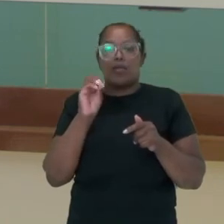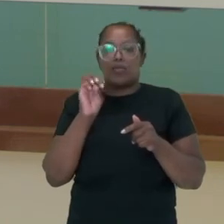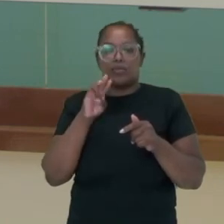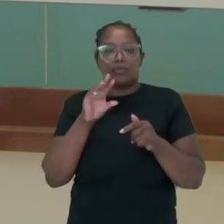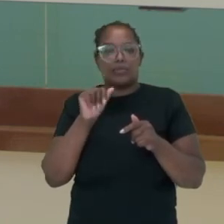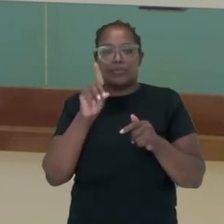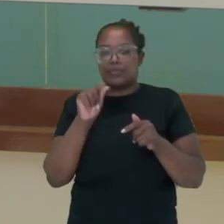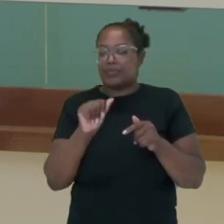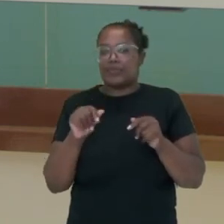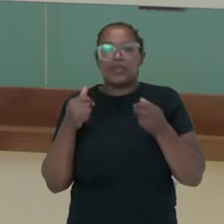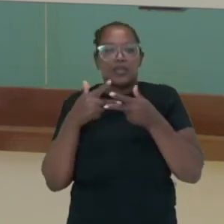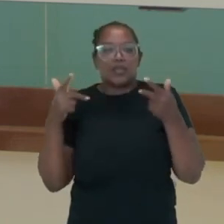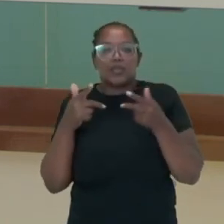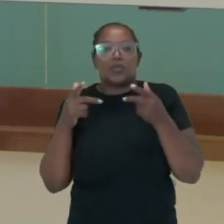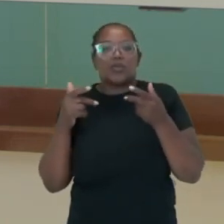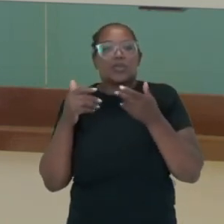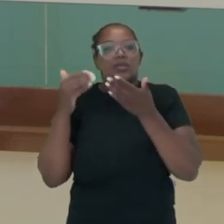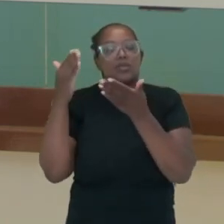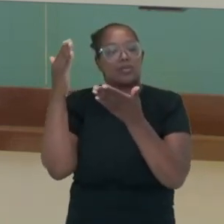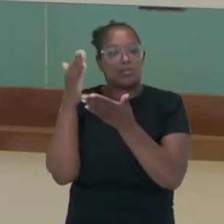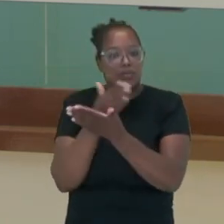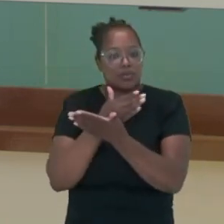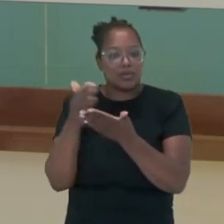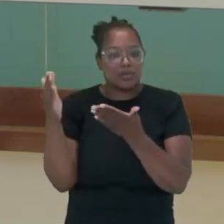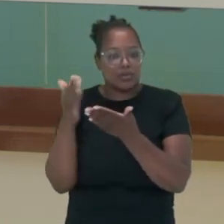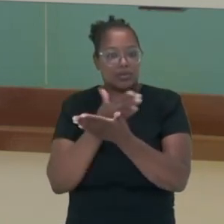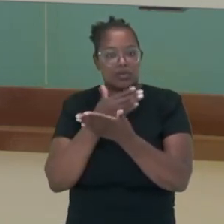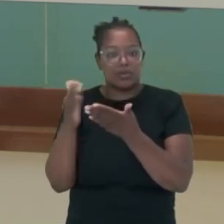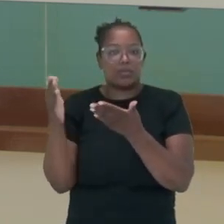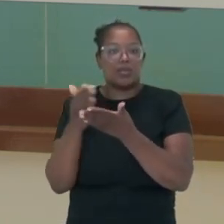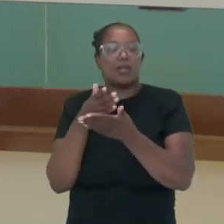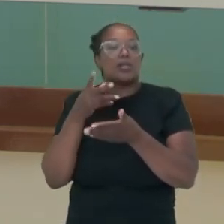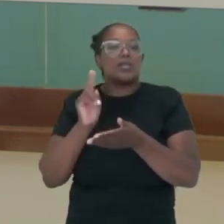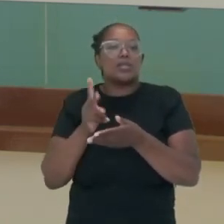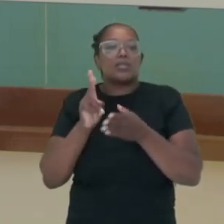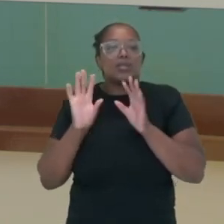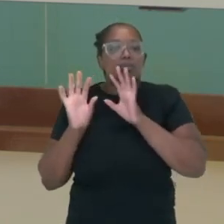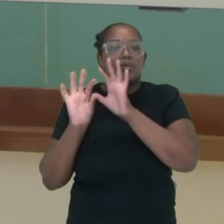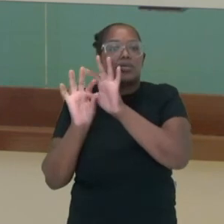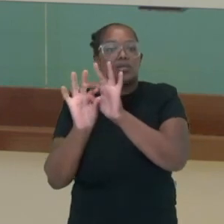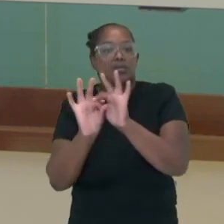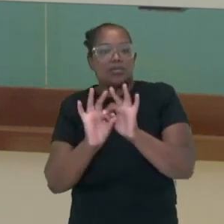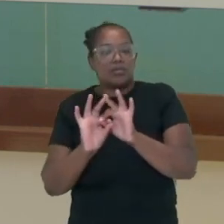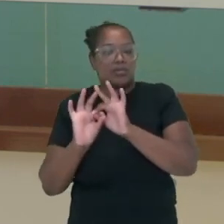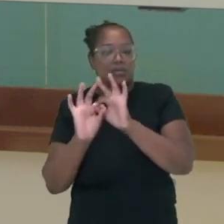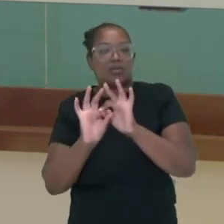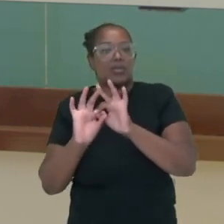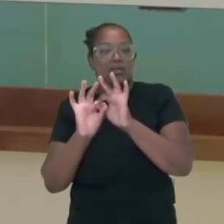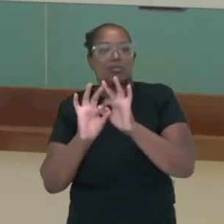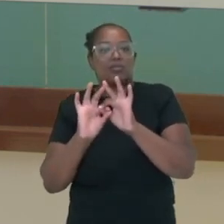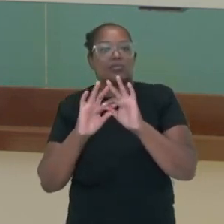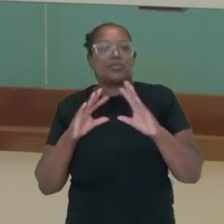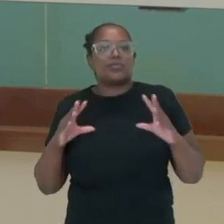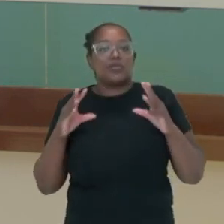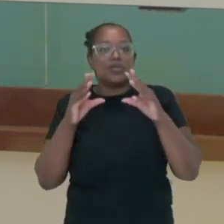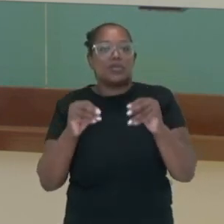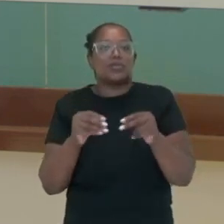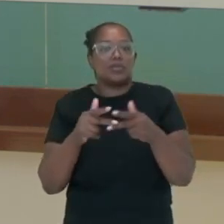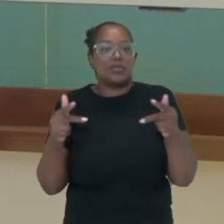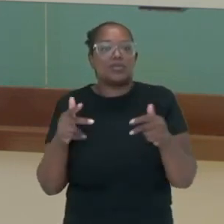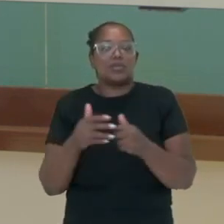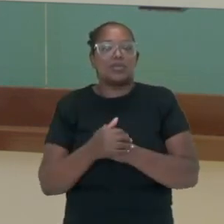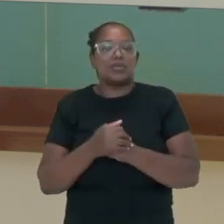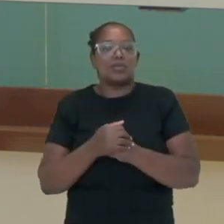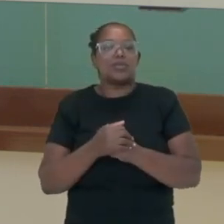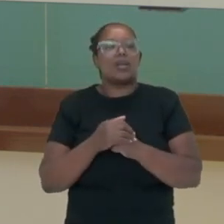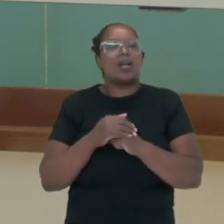individual. Isso, logicamente, não aconteceu de imediato na Rússia, que entrou numa crise só solucionada em meados da